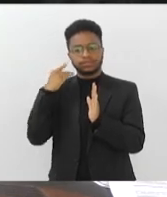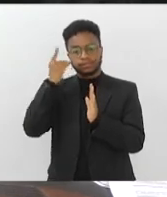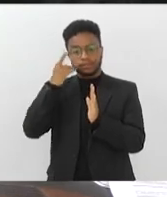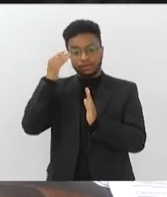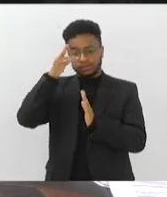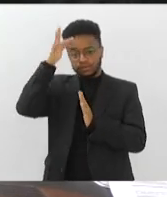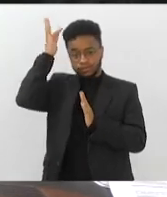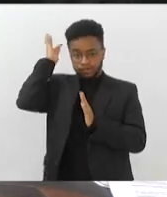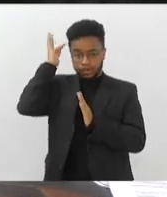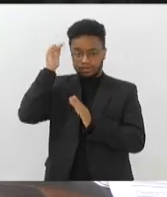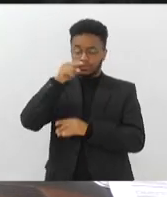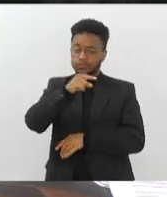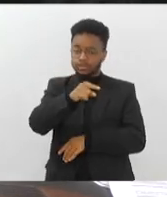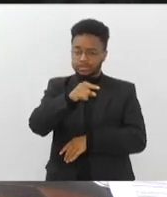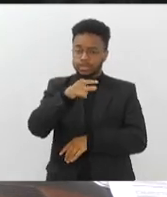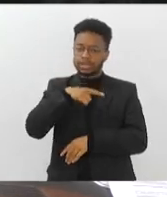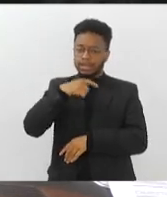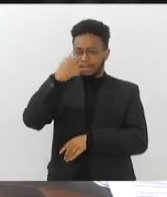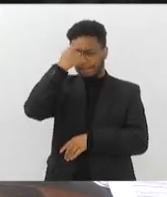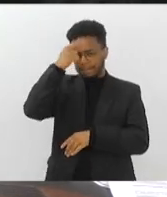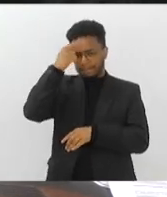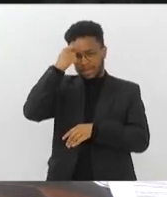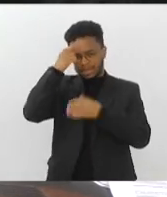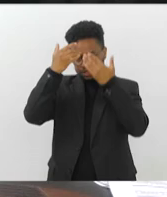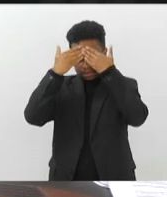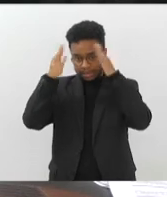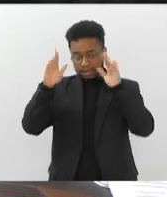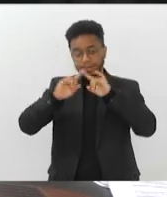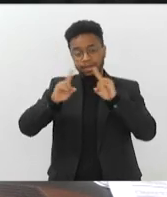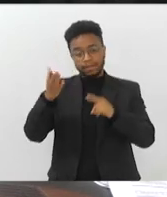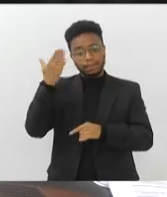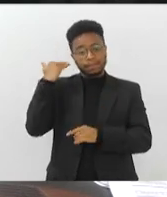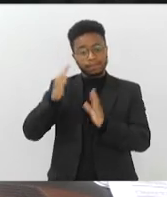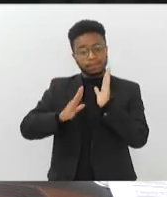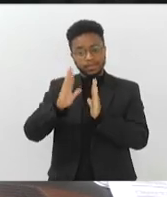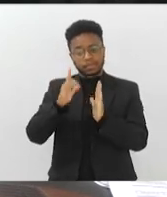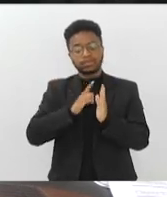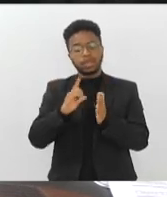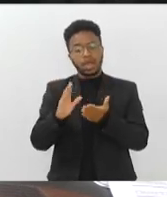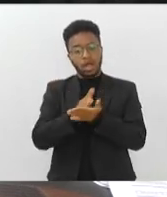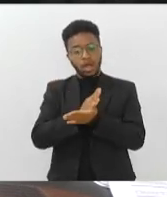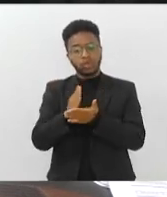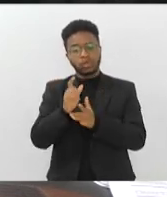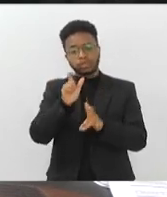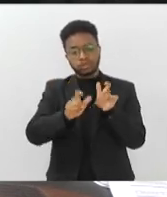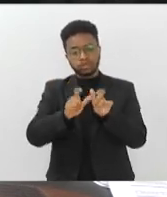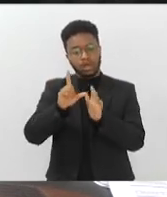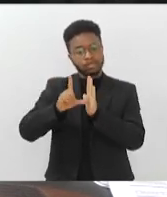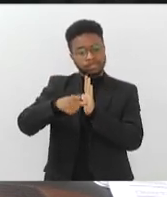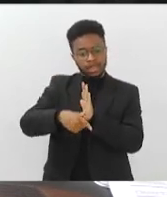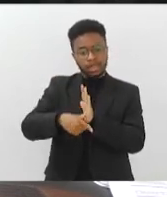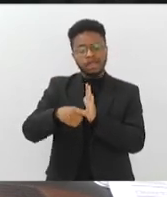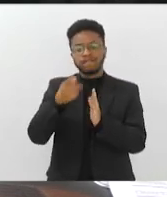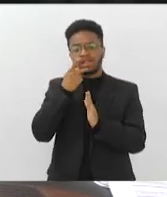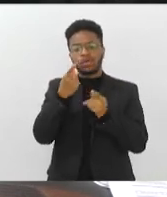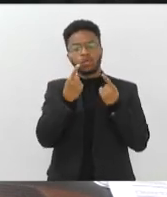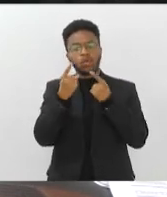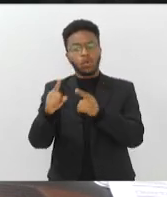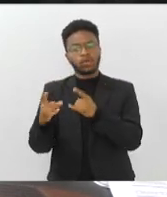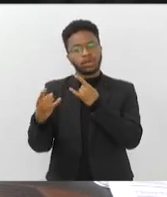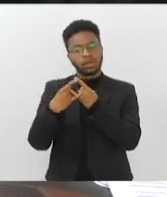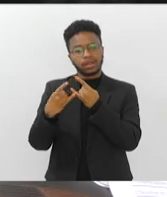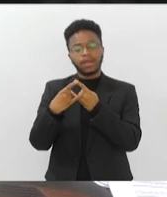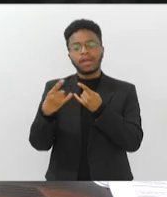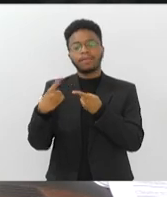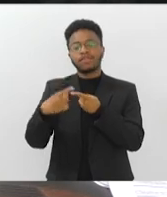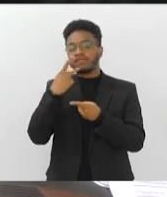Pacheco, Vossa Excelência tem a mente aberta. Mas, na época, alguns setores atrasados da igreja criticavam a camisinha, dizendo que isso podia